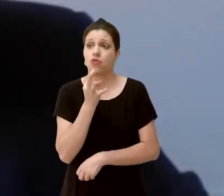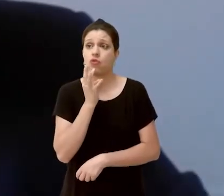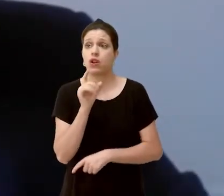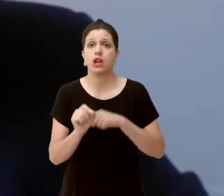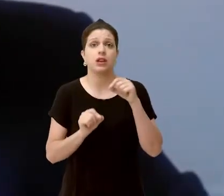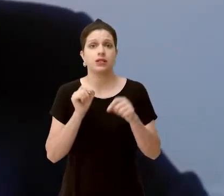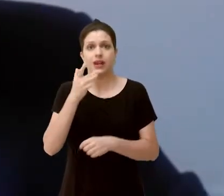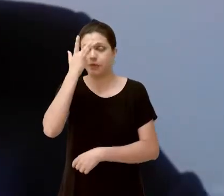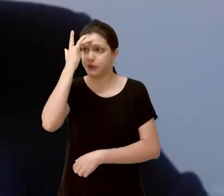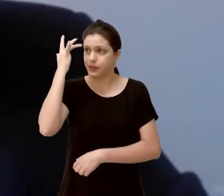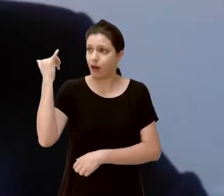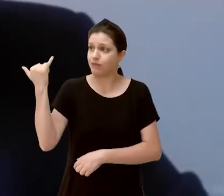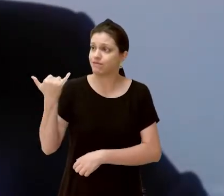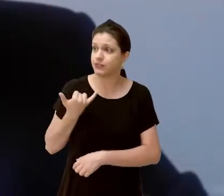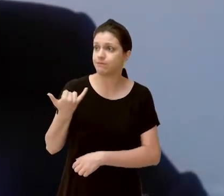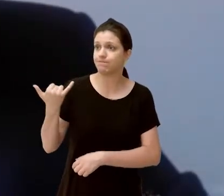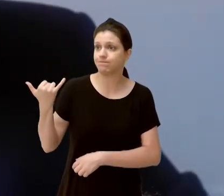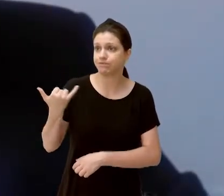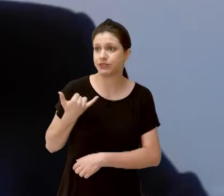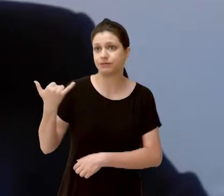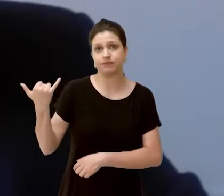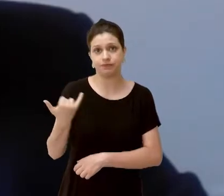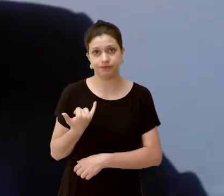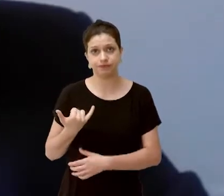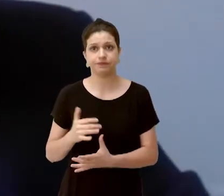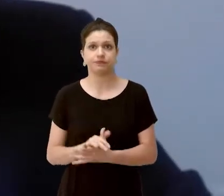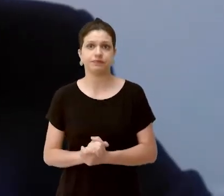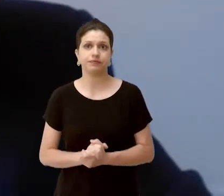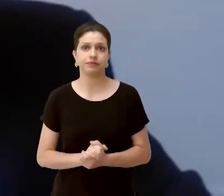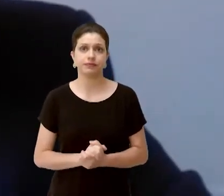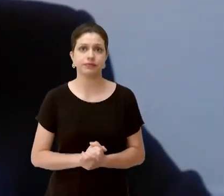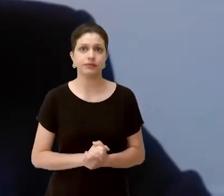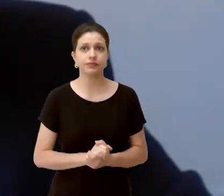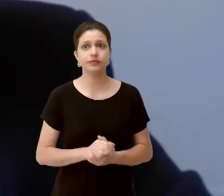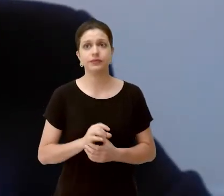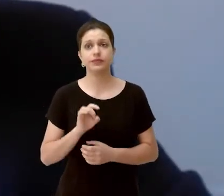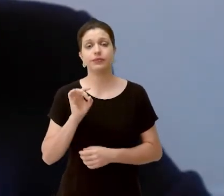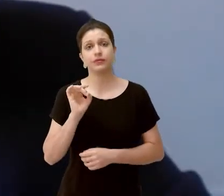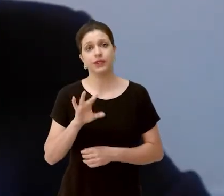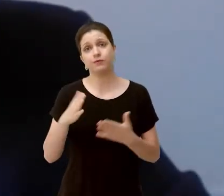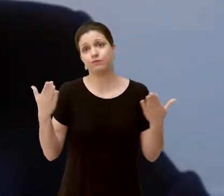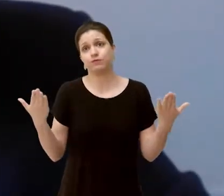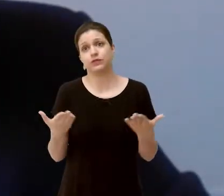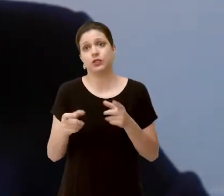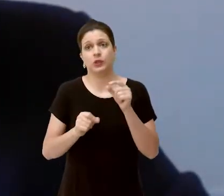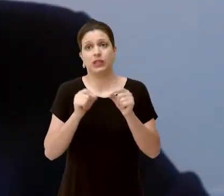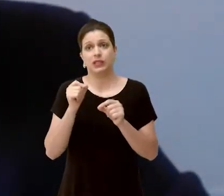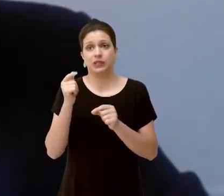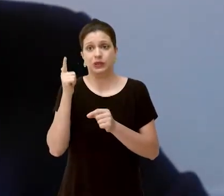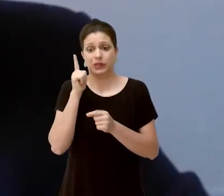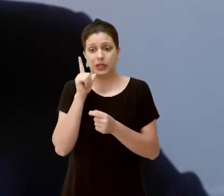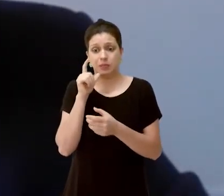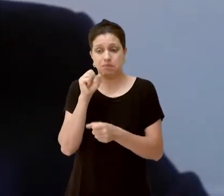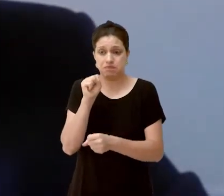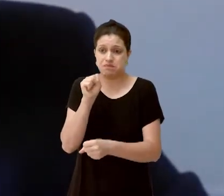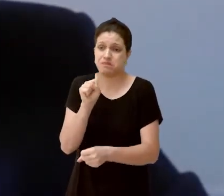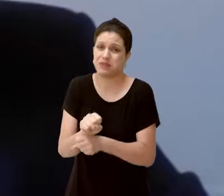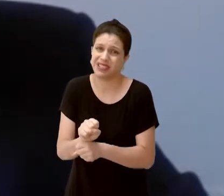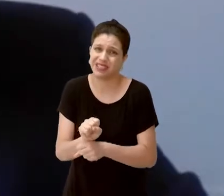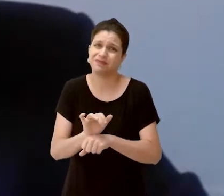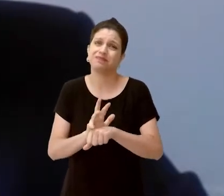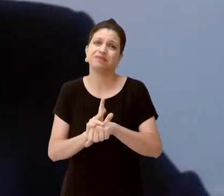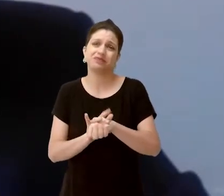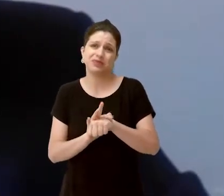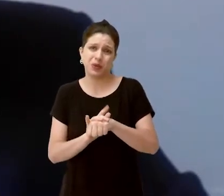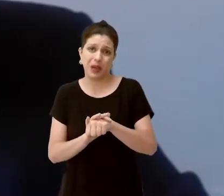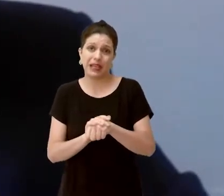gente toma conhecimento de conhecidos, amigos, e somente dessa forma para a gente conter o